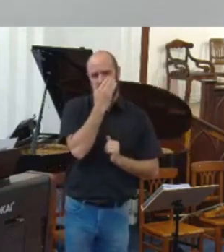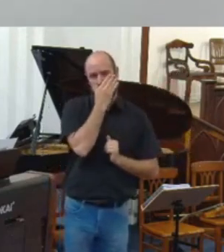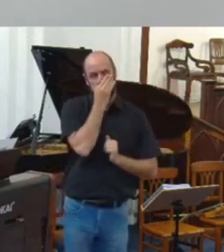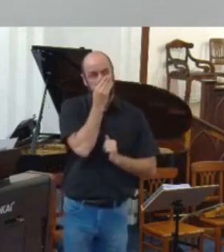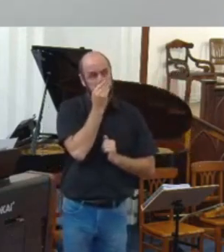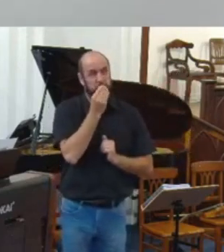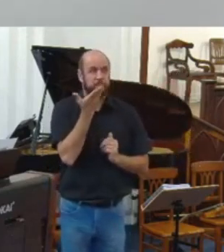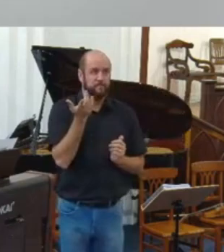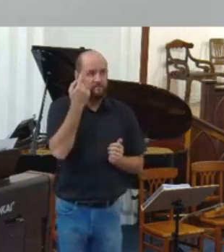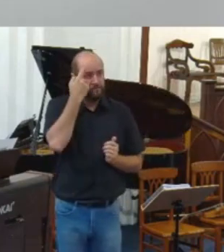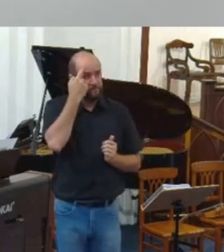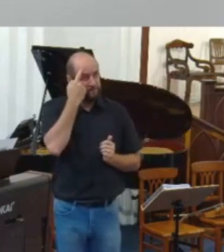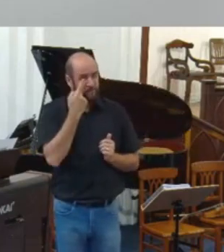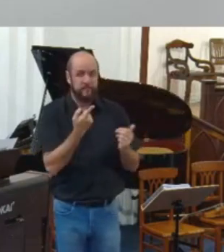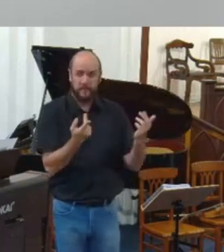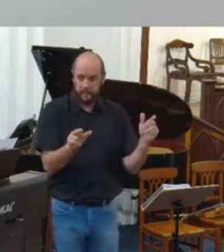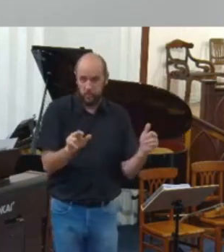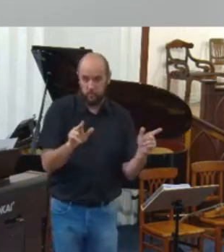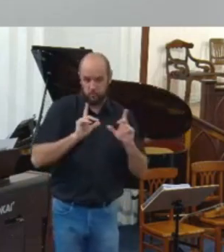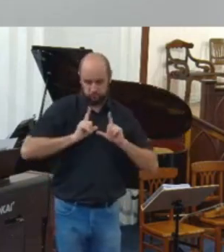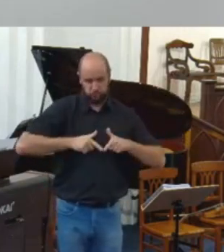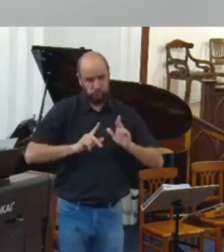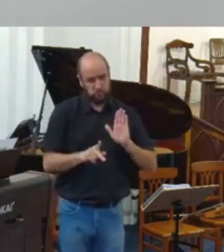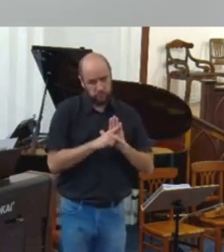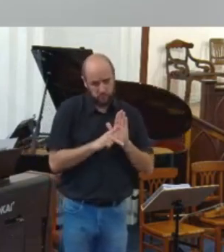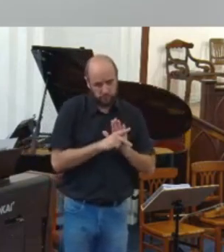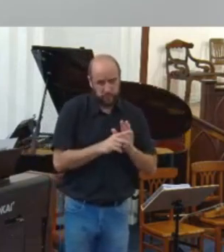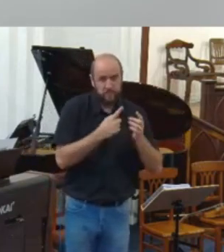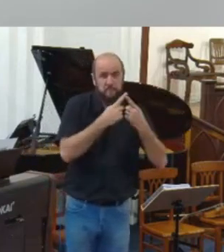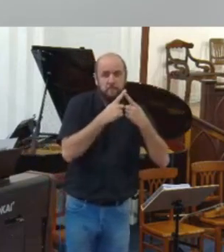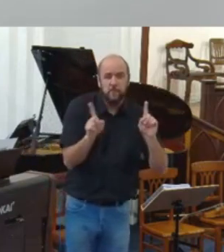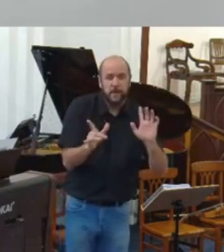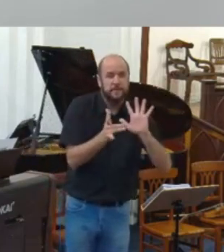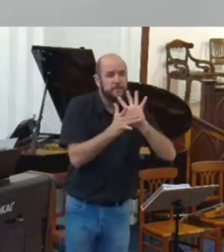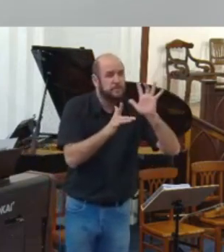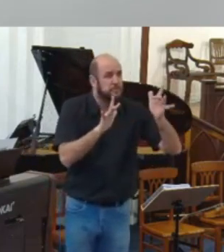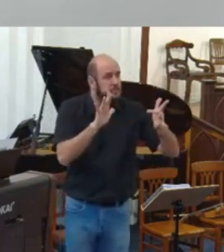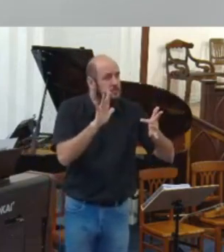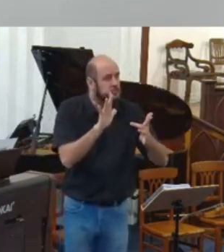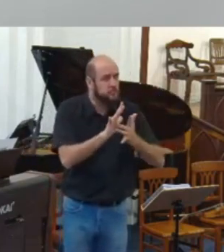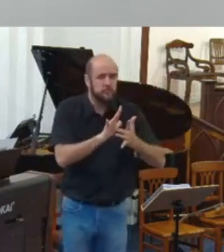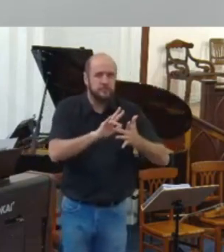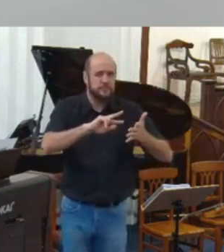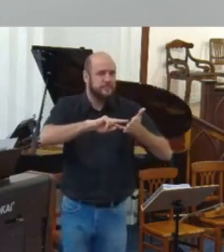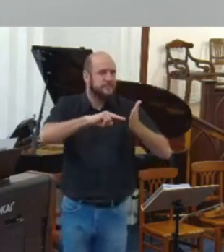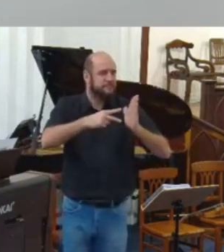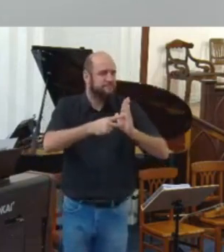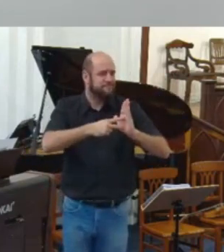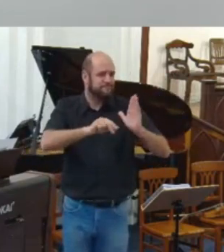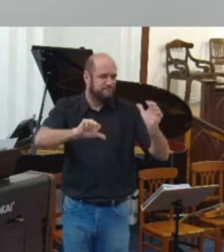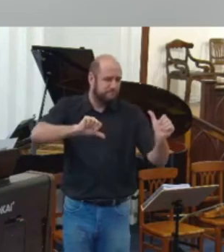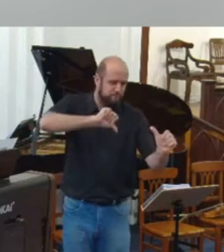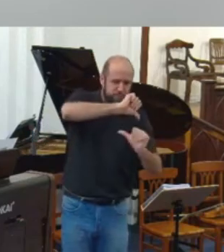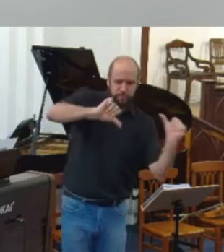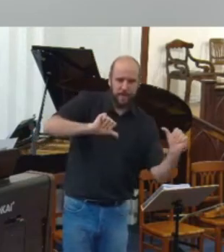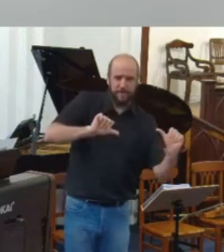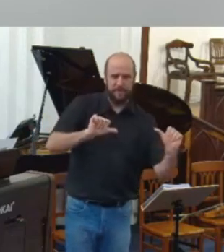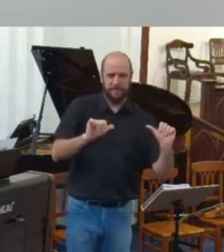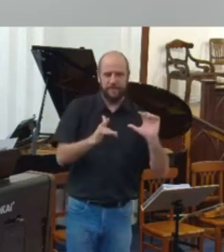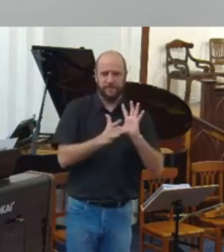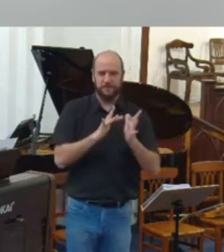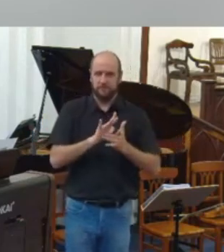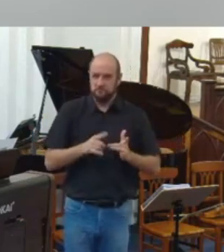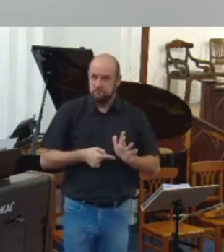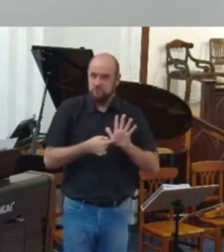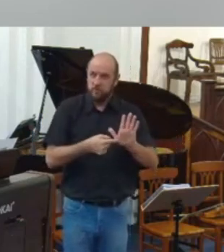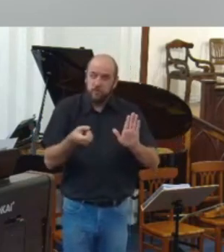os elementos eram os elementos judaicos ali, mas Jesus ressignificou. Jesus mostrou uma coisa